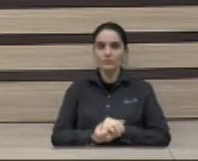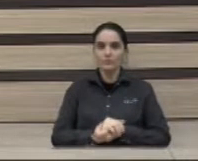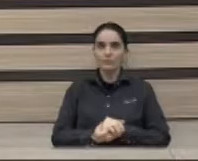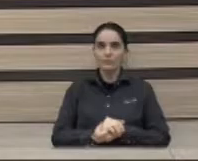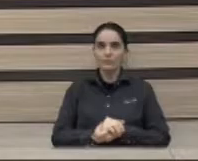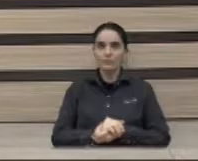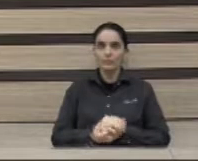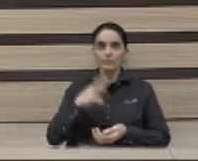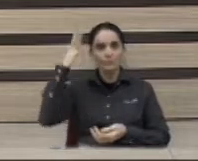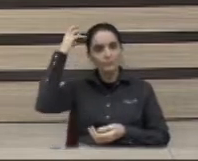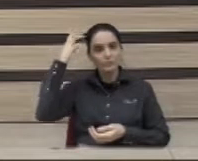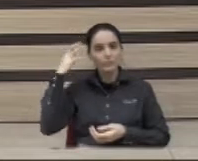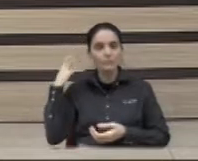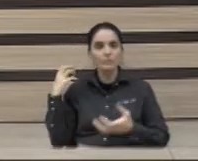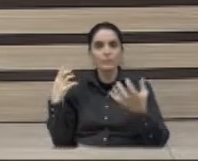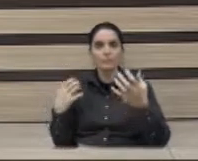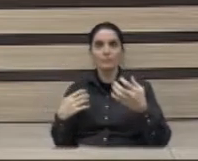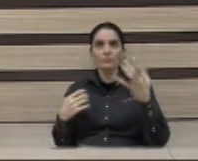Lubogo.